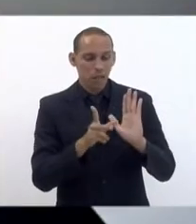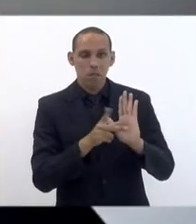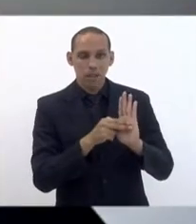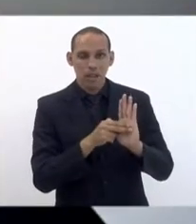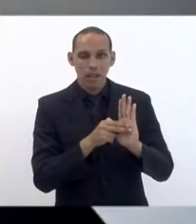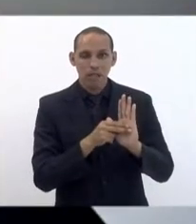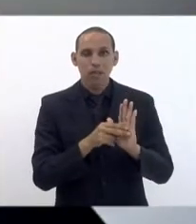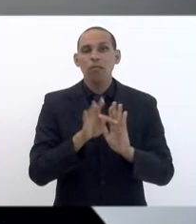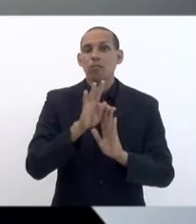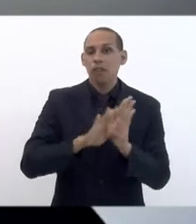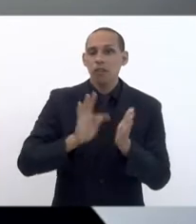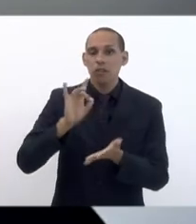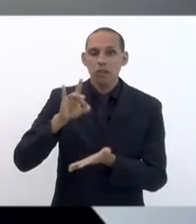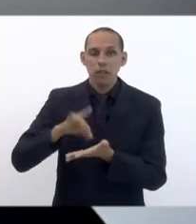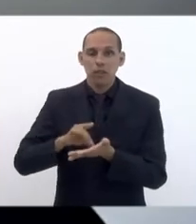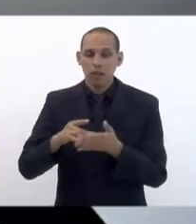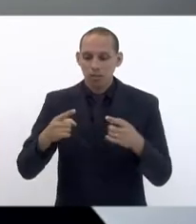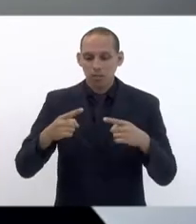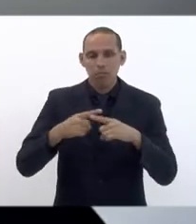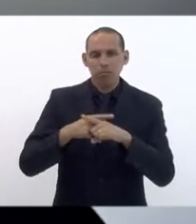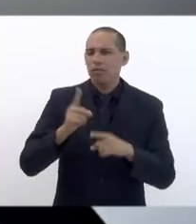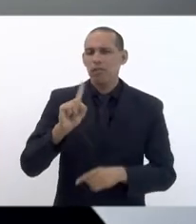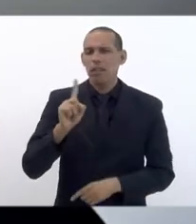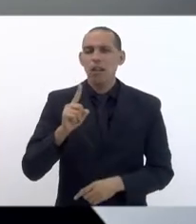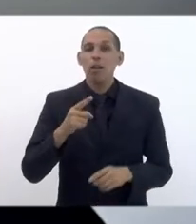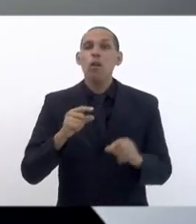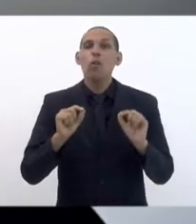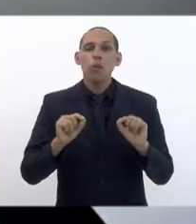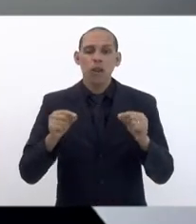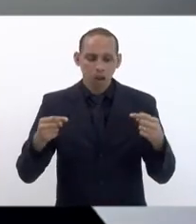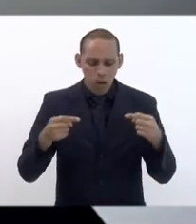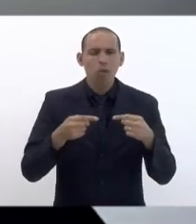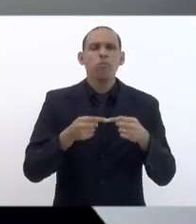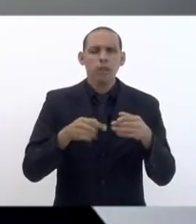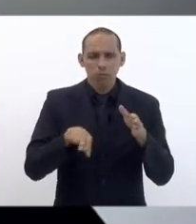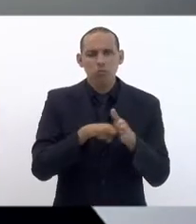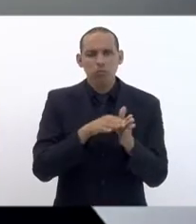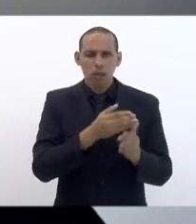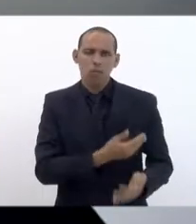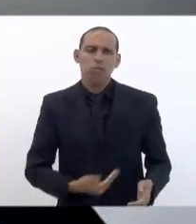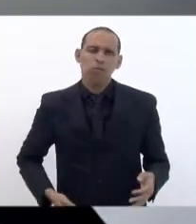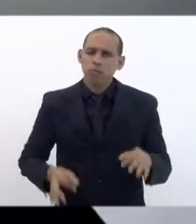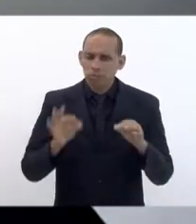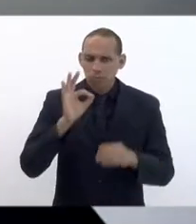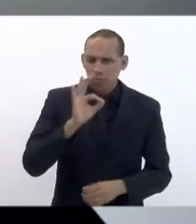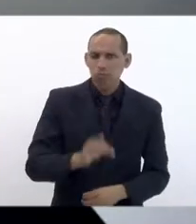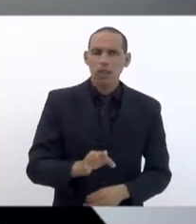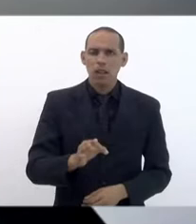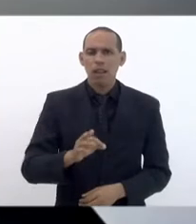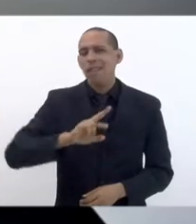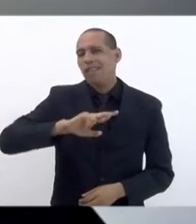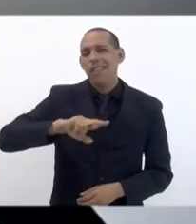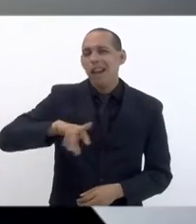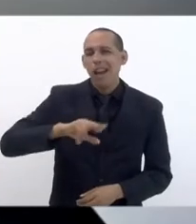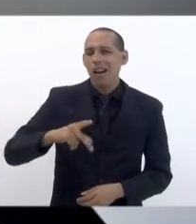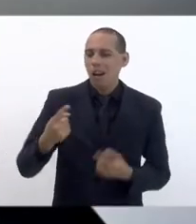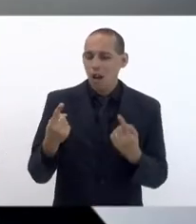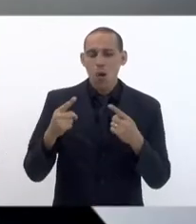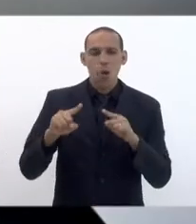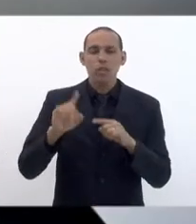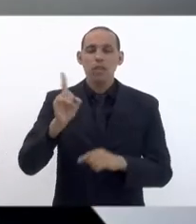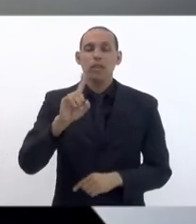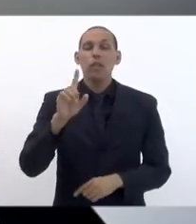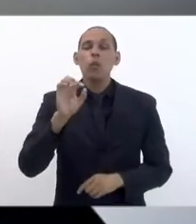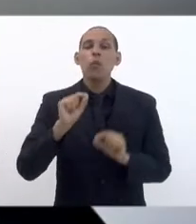texto original sobre o projeto se aplicar a estacionamentos públicos. Esse não é o objeto da divergência. A